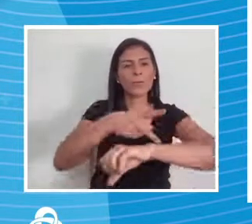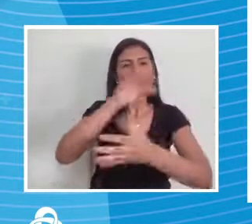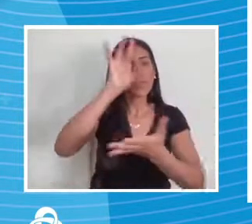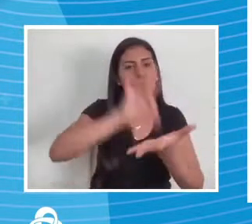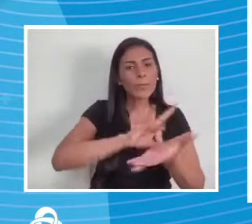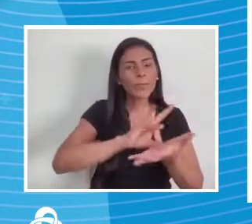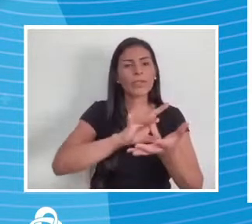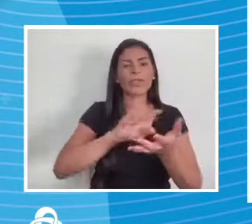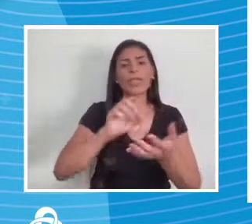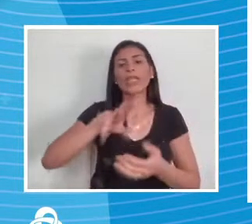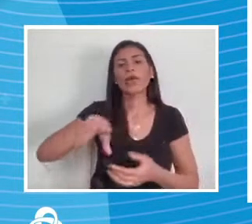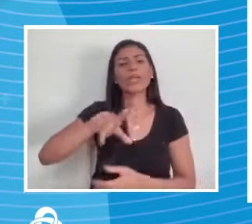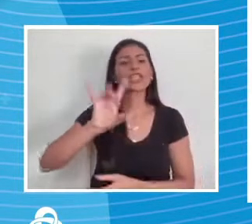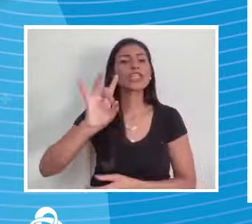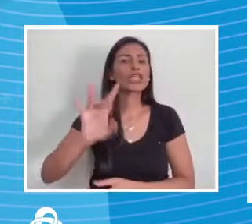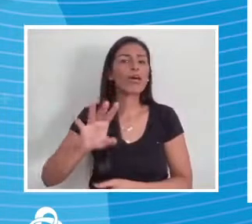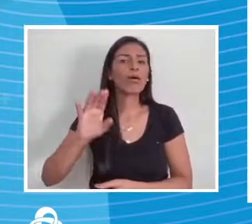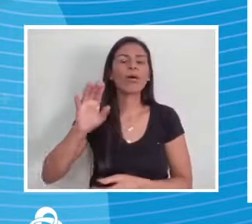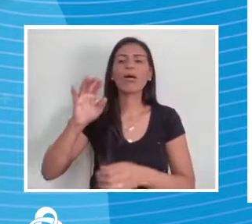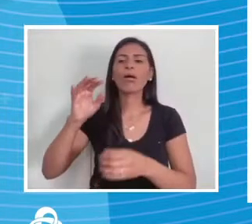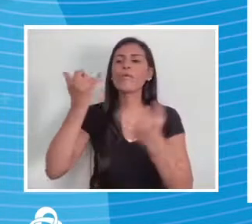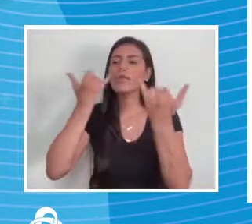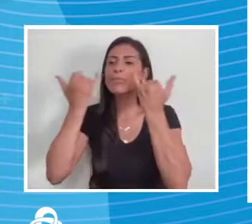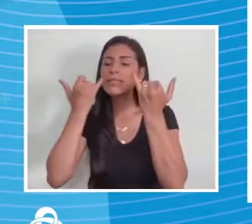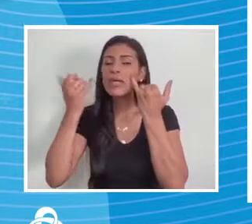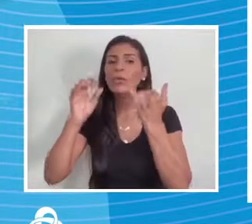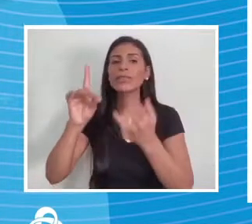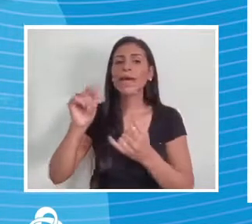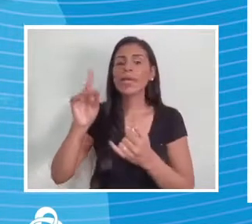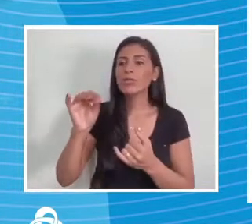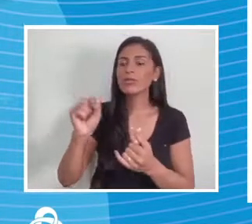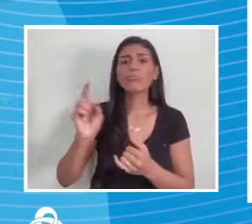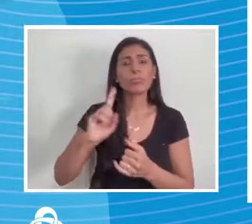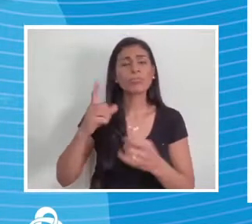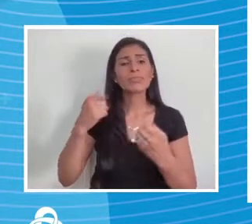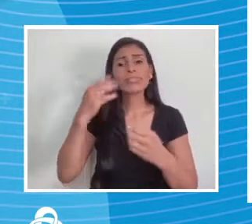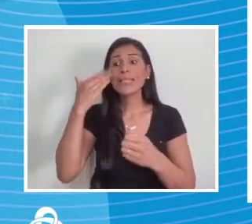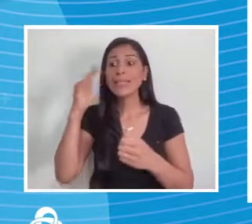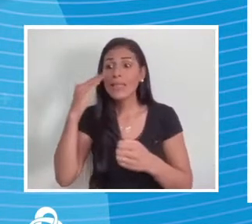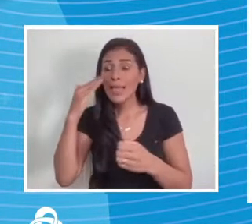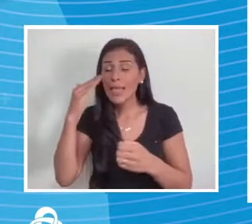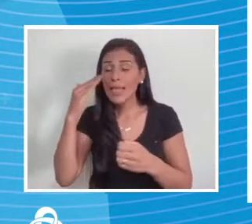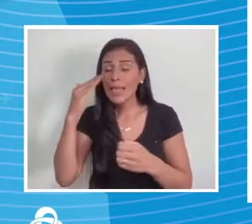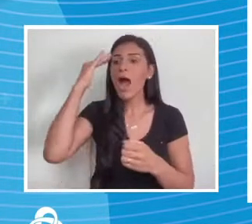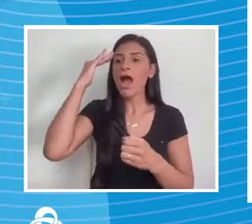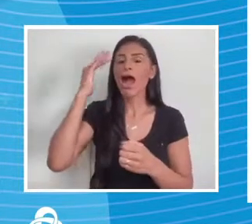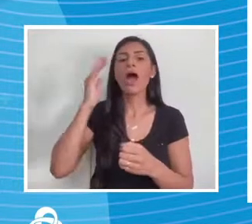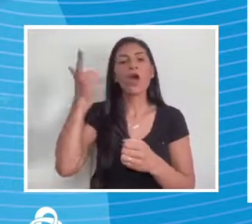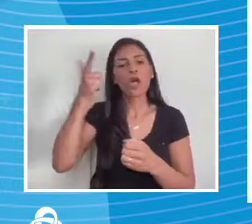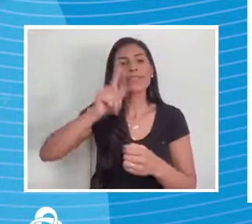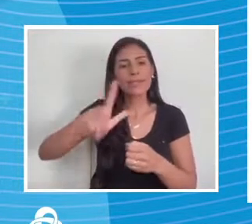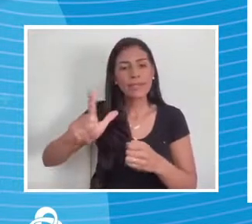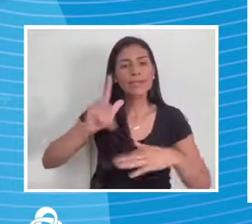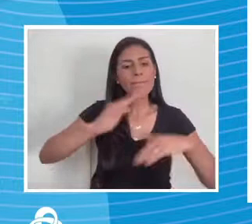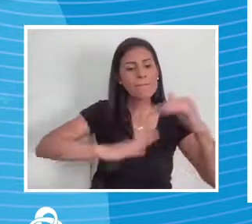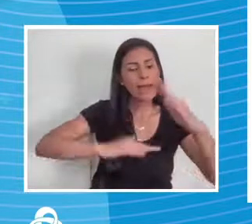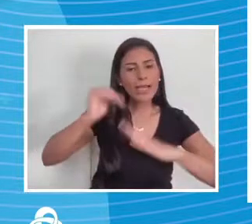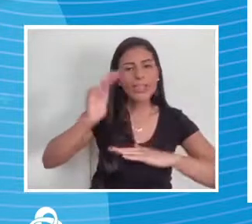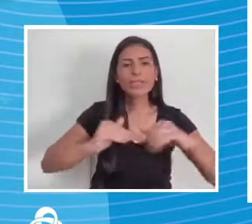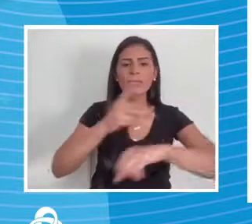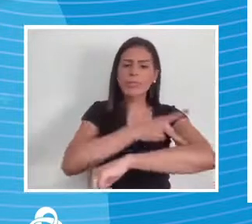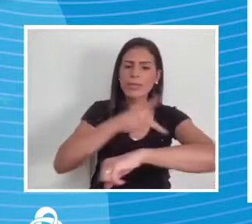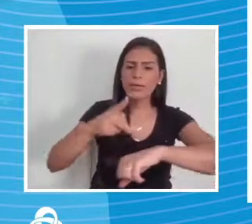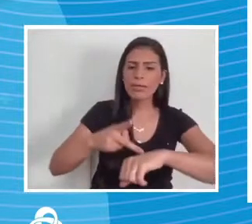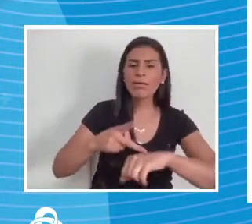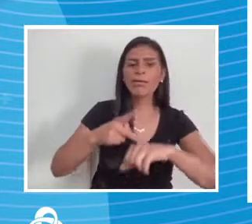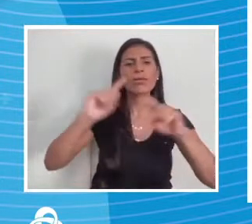como legível e que possa basear uma intervenção pedagógica rápida, né, incisiva e bem localizada, né?